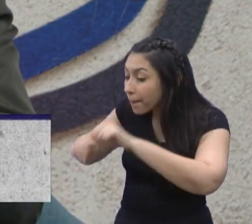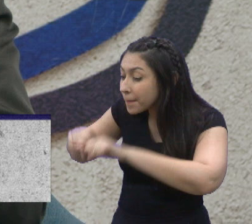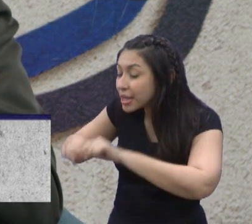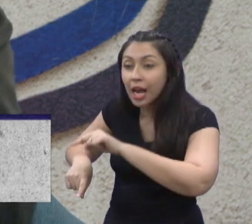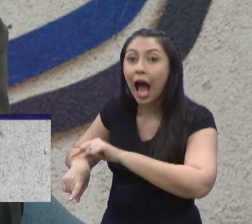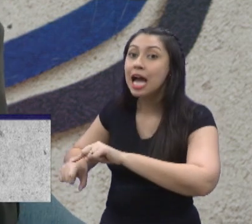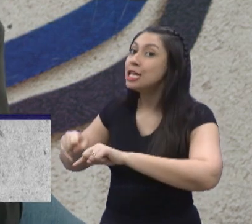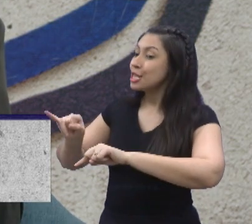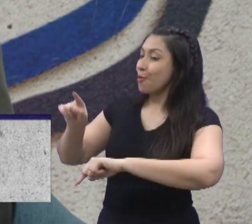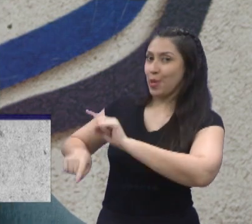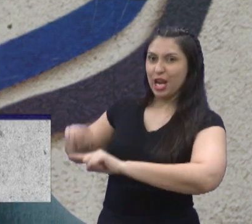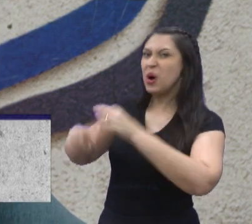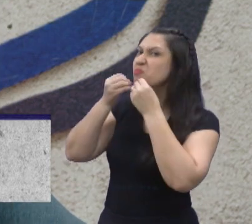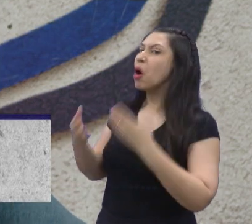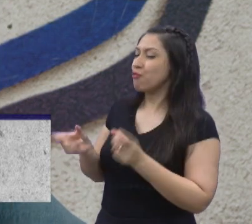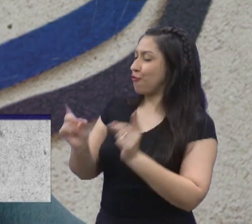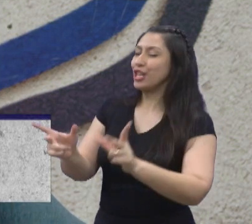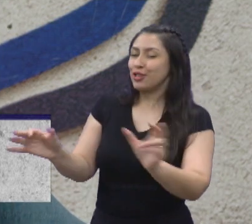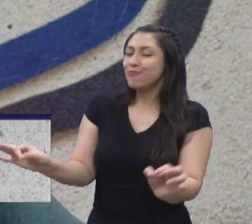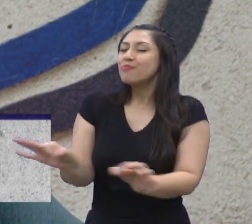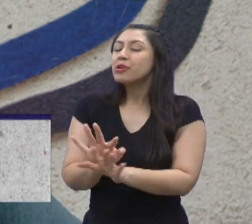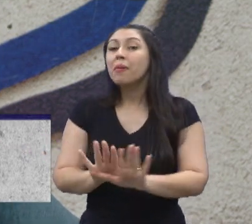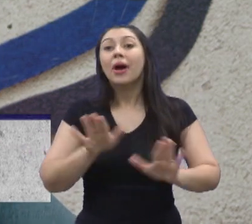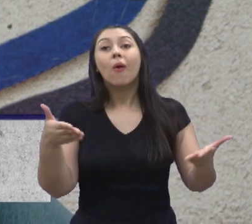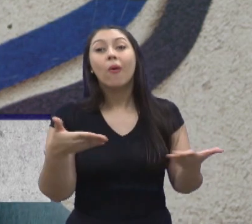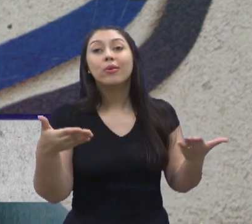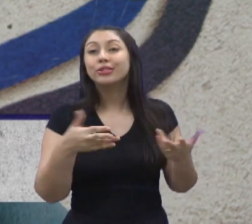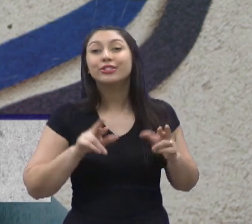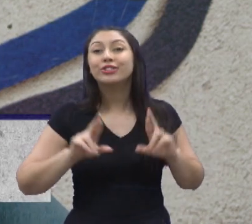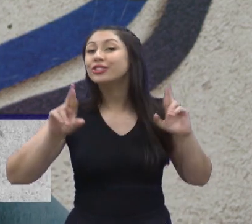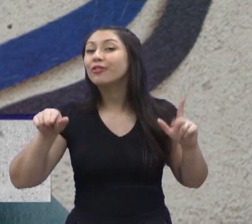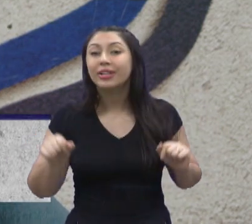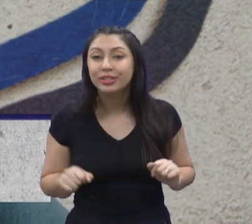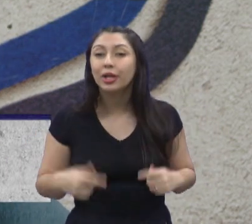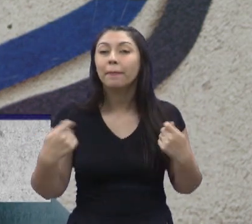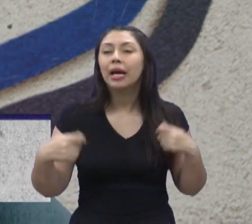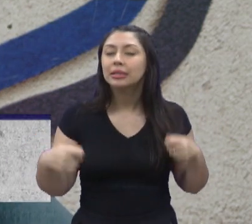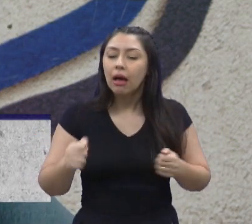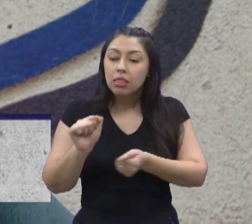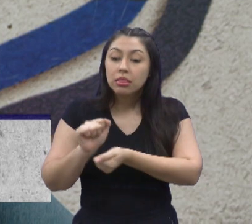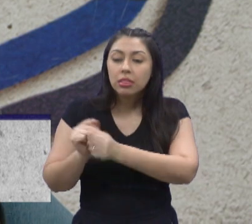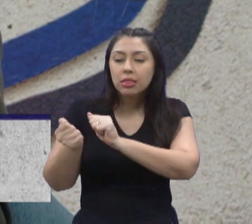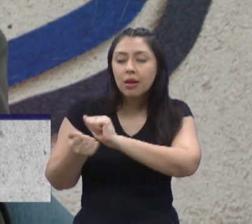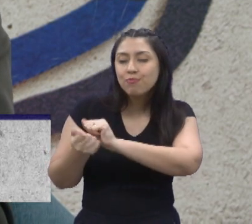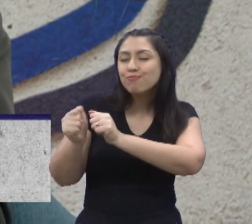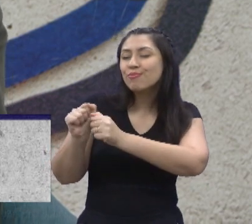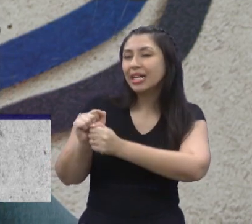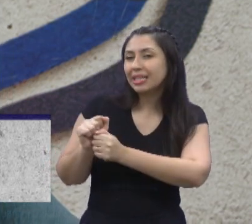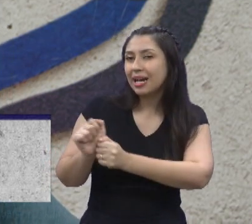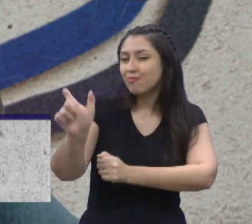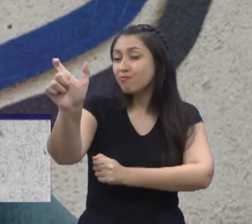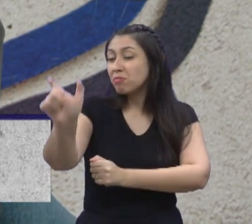bom produto, eu vendo. E a gente está percebendo que hoje há uma necessidade diferente. A necessidade da pessoa.